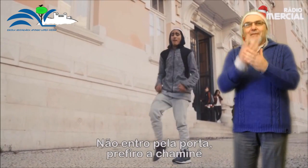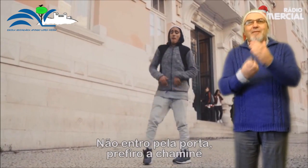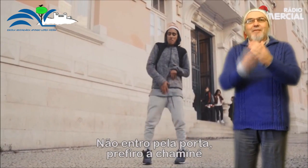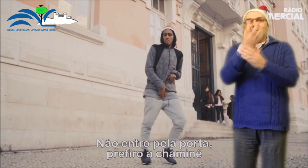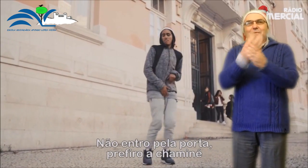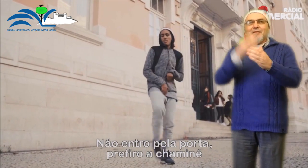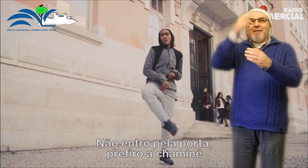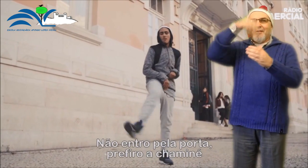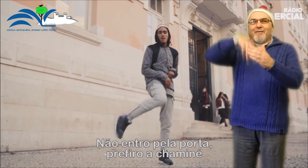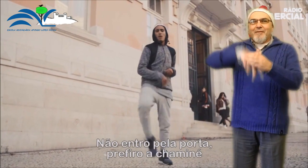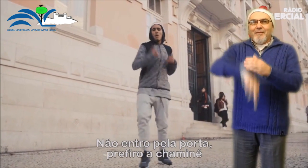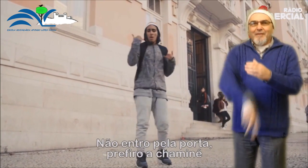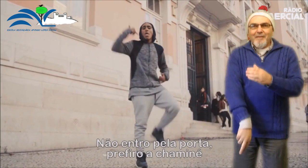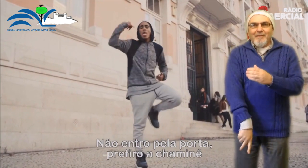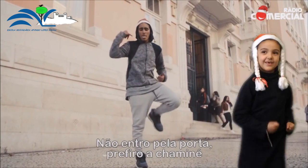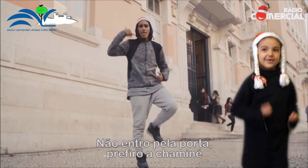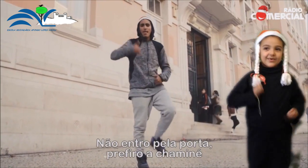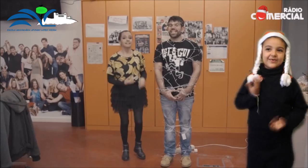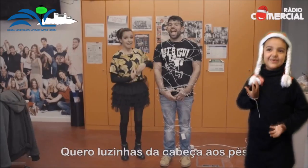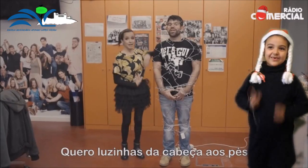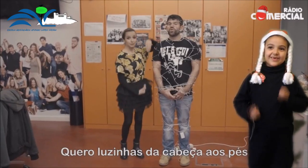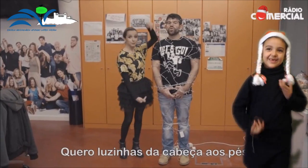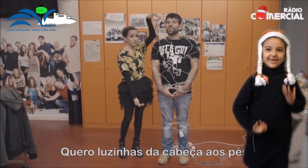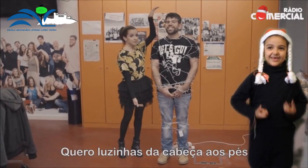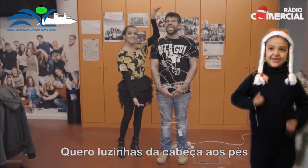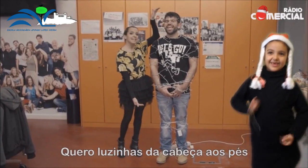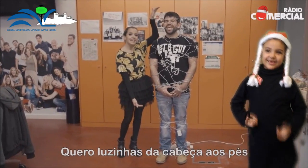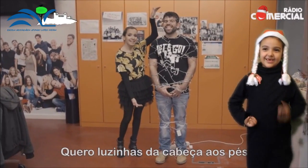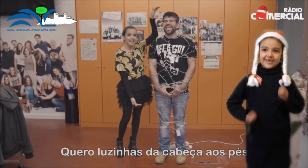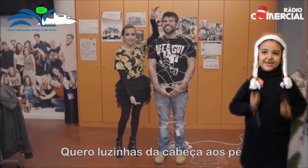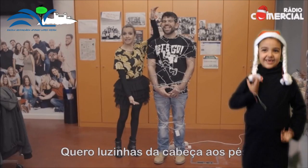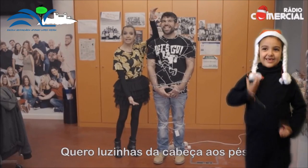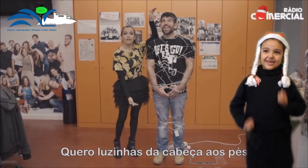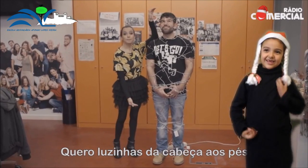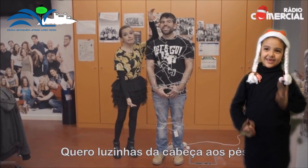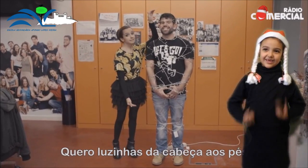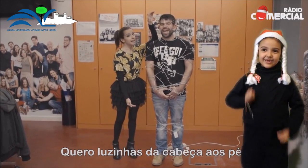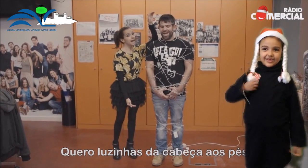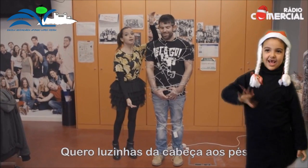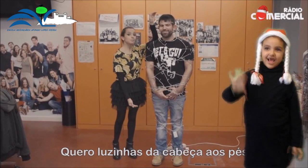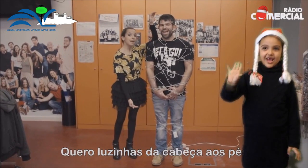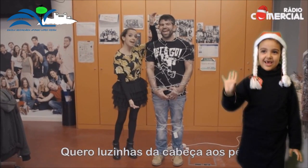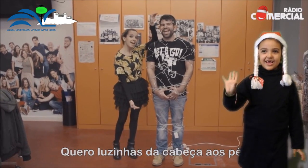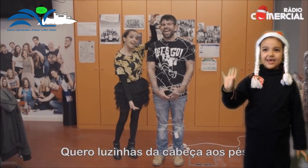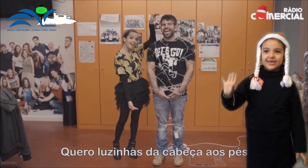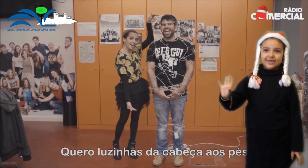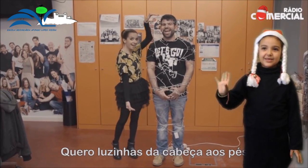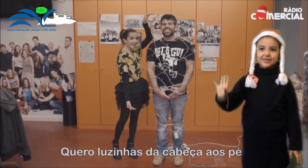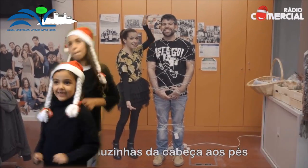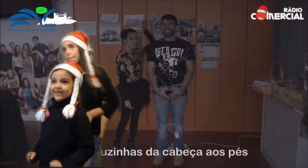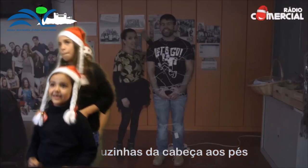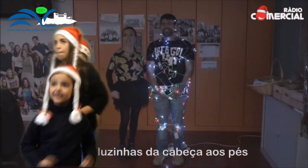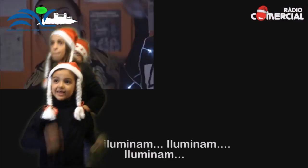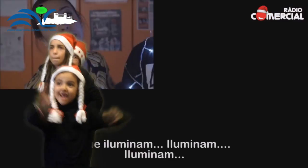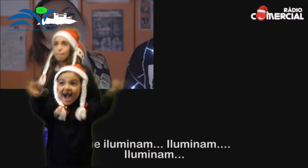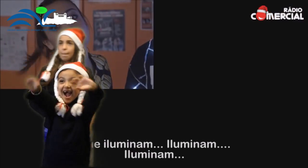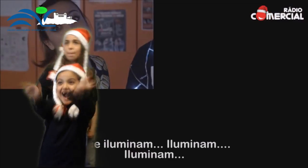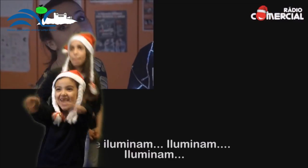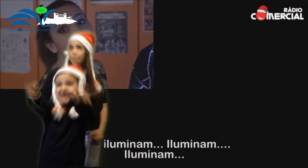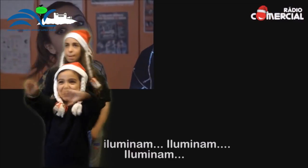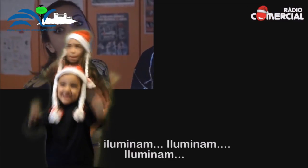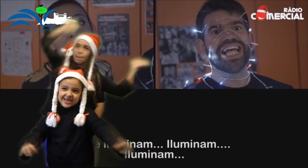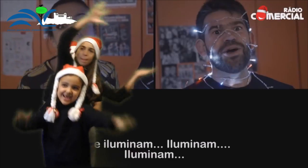porta, prefiro a chaminé. Quero luzinhas da cabeça aos pés